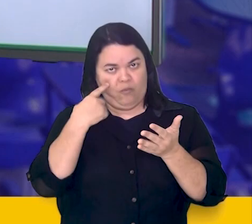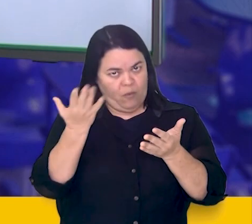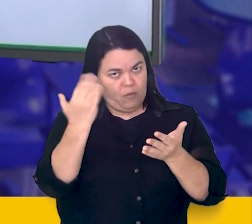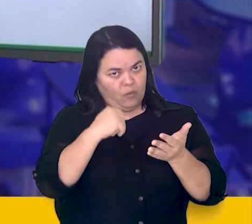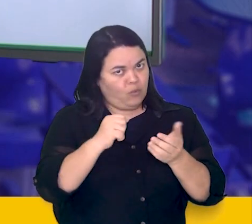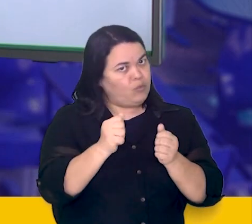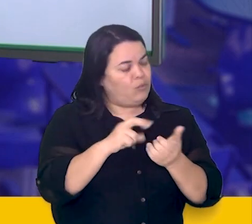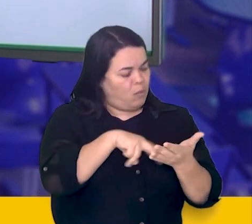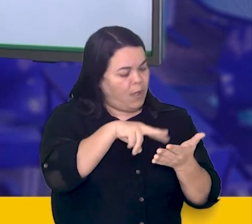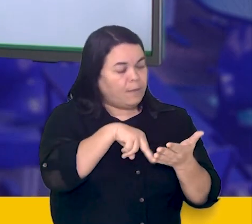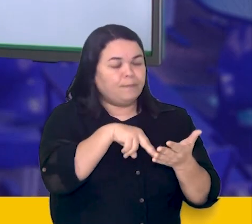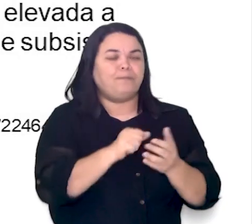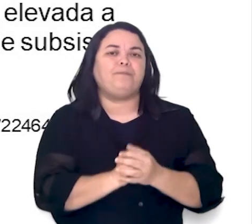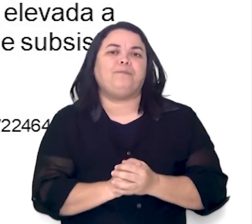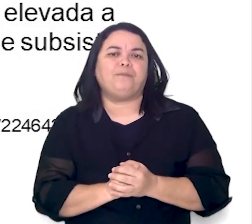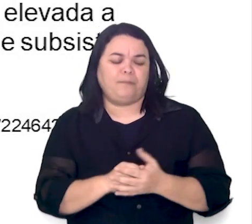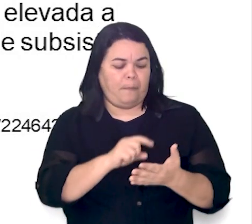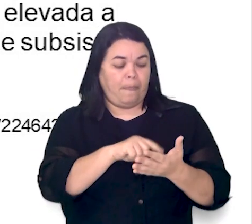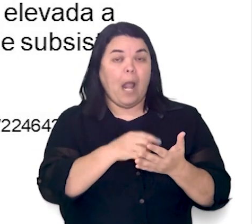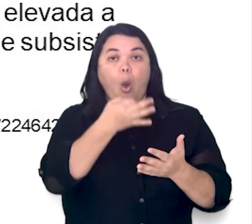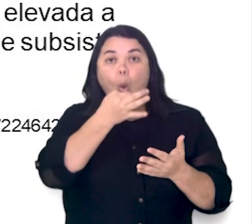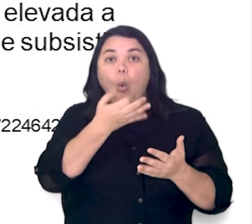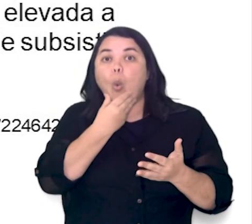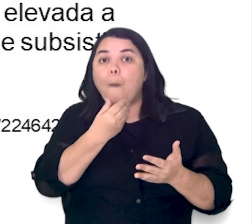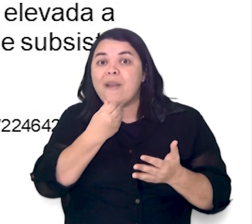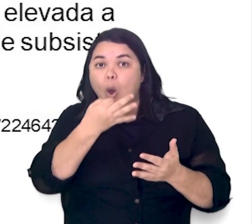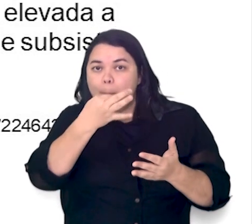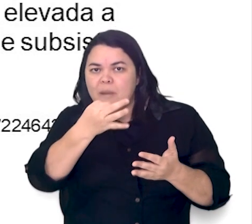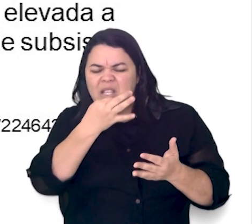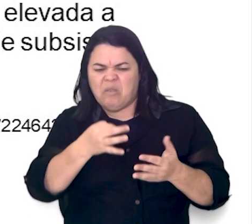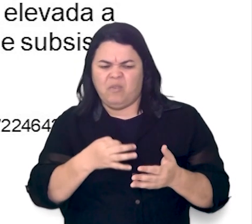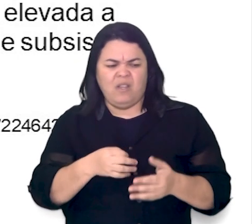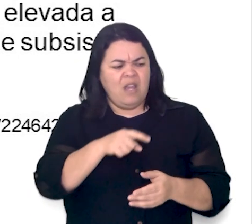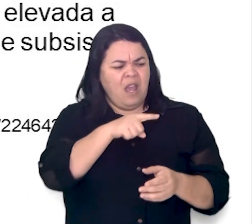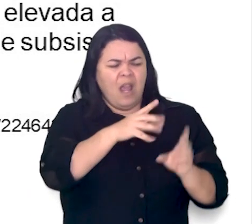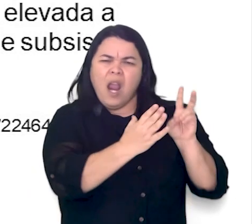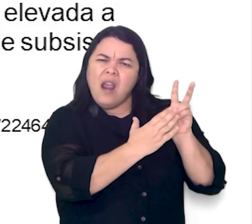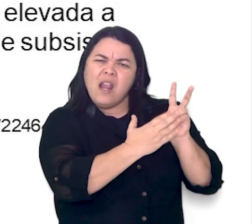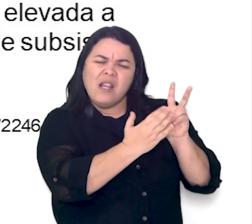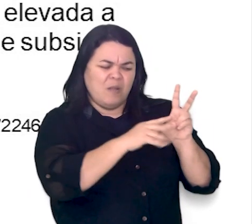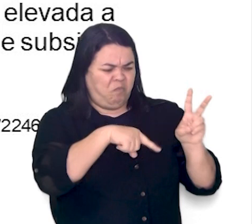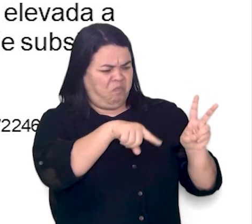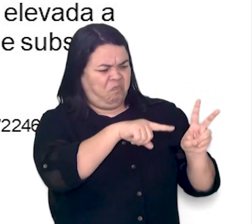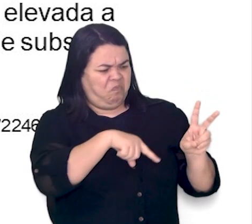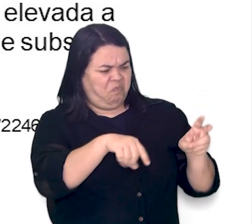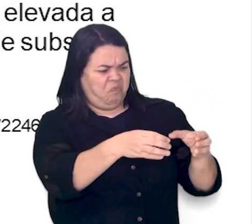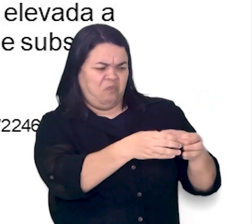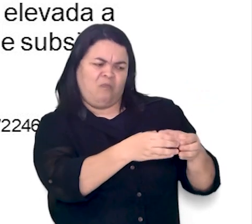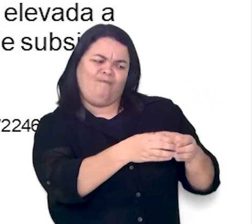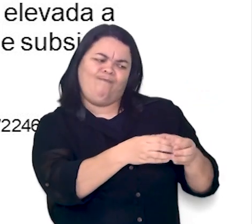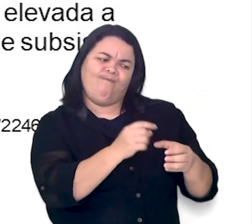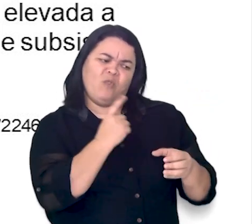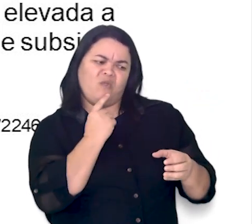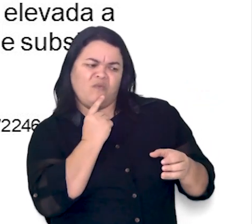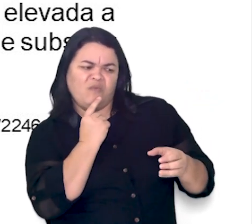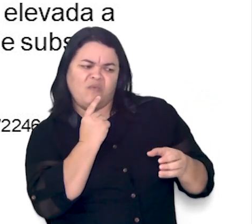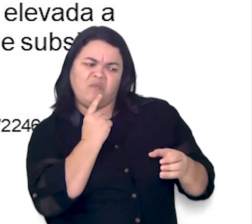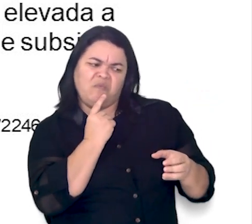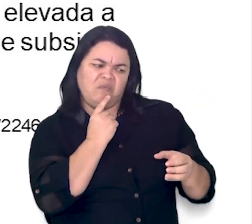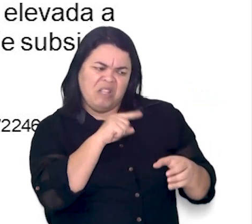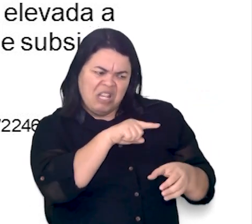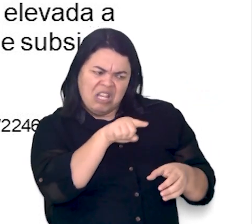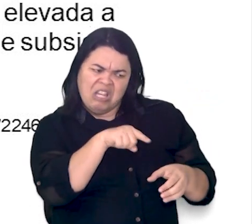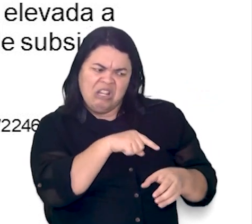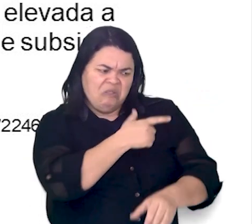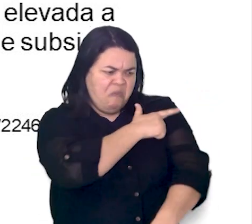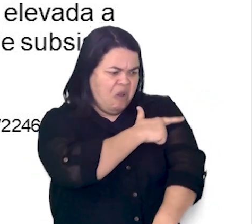Faz a leitura comigo, tá? Esses povos não me parecem, pois, merecer o qualitativo